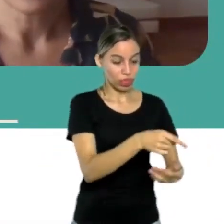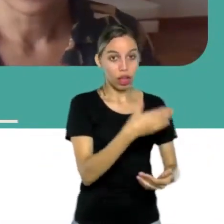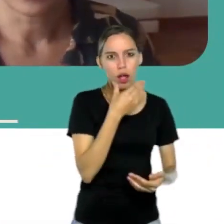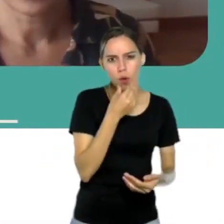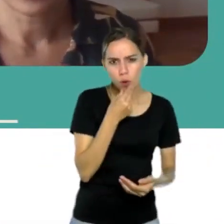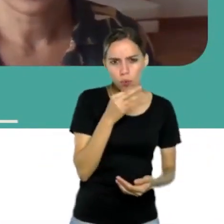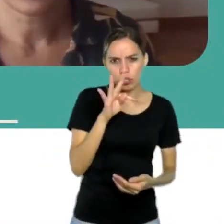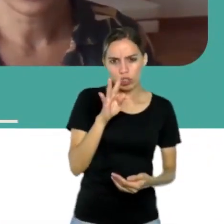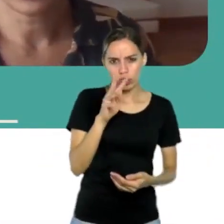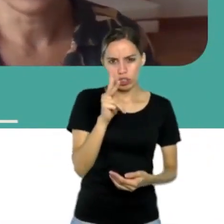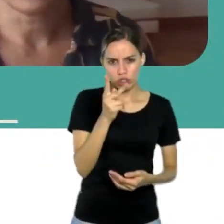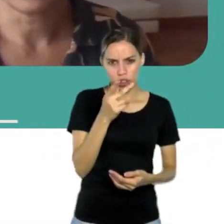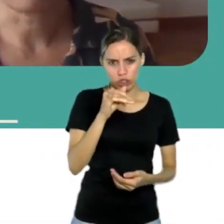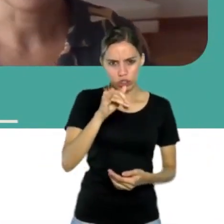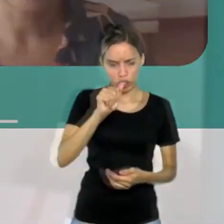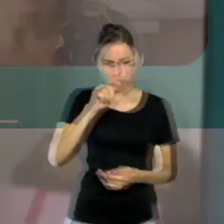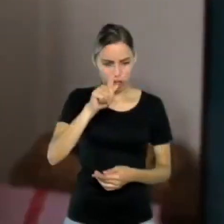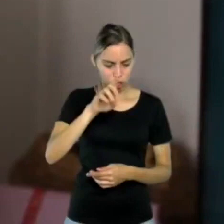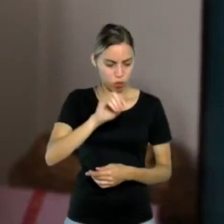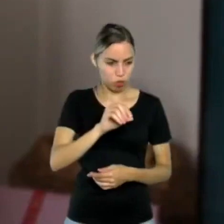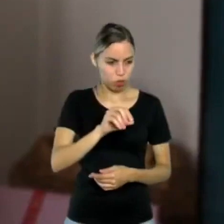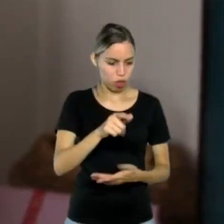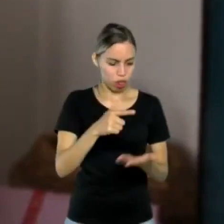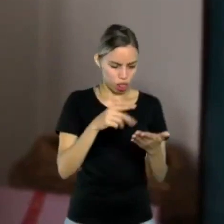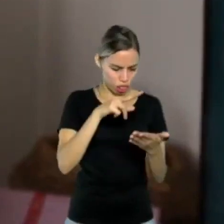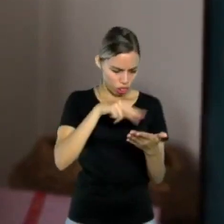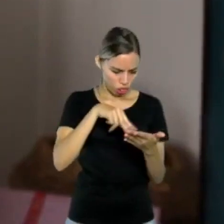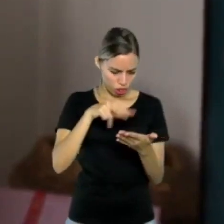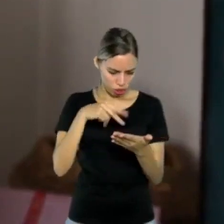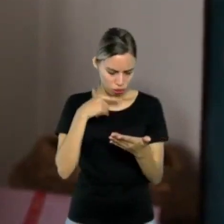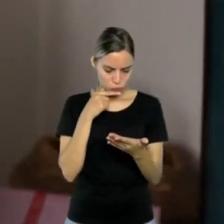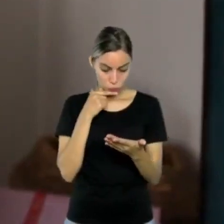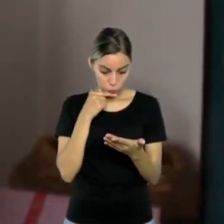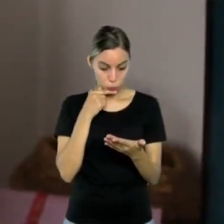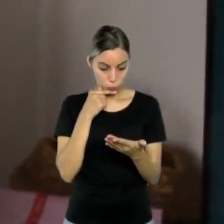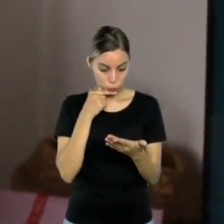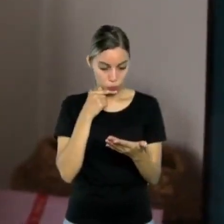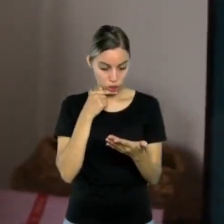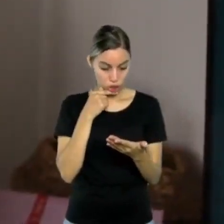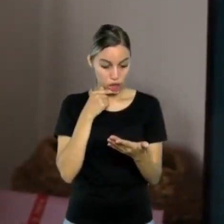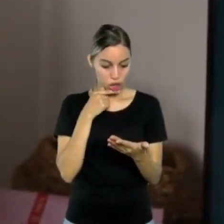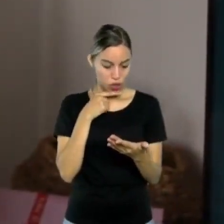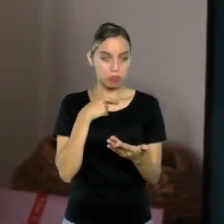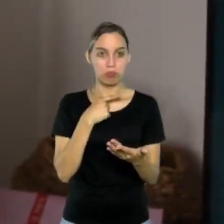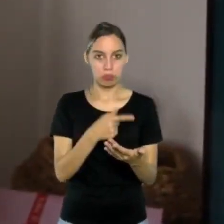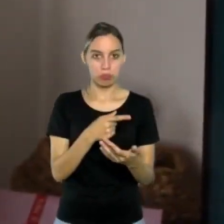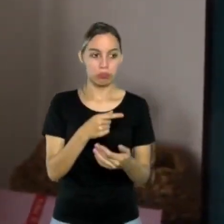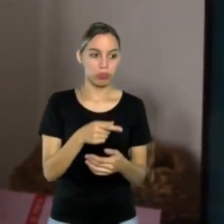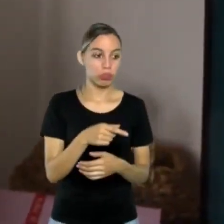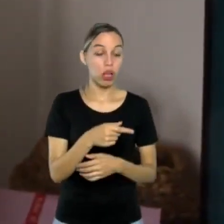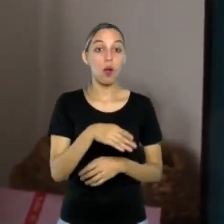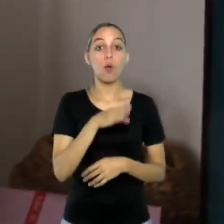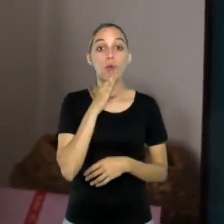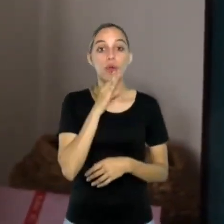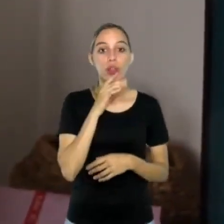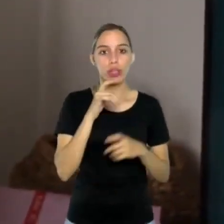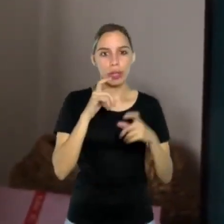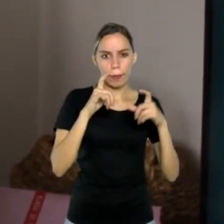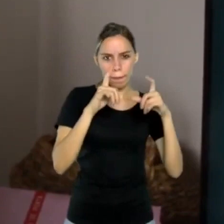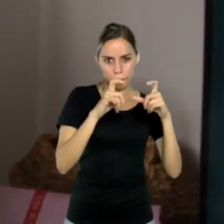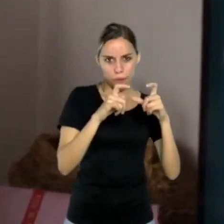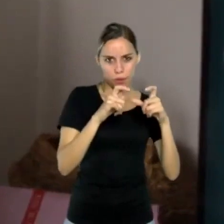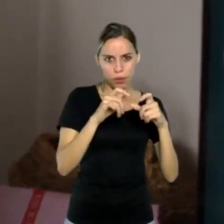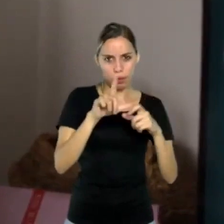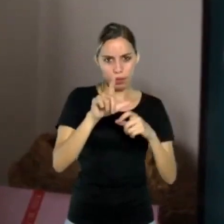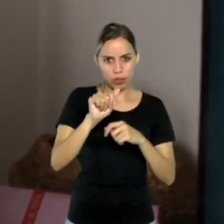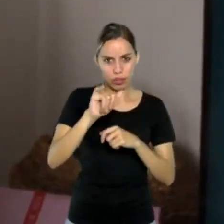texto, ele conhecia a Laís, era uma fotógrafa que ele já conhecia. Josane mostra uma página